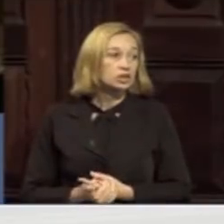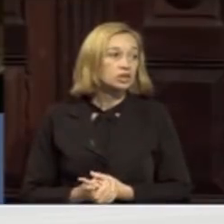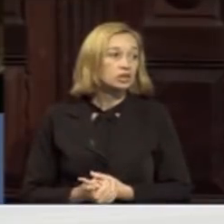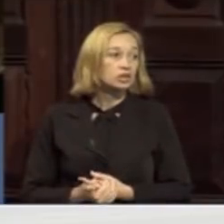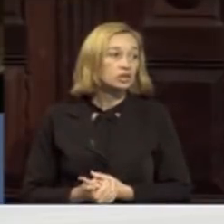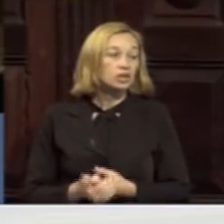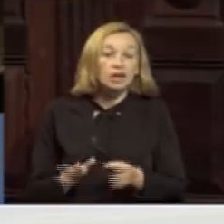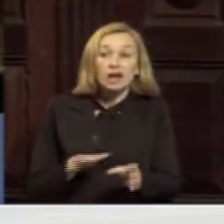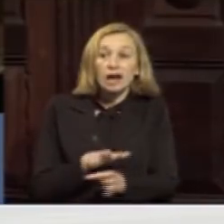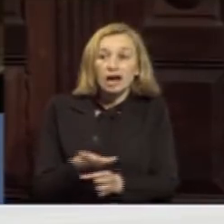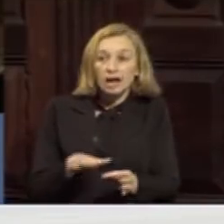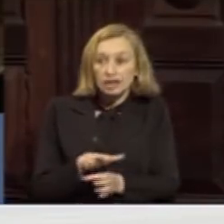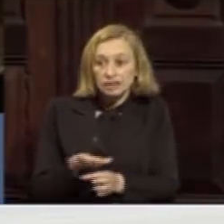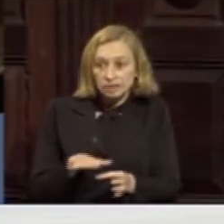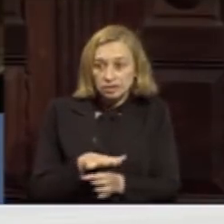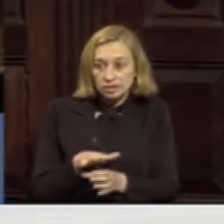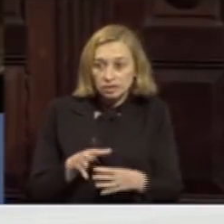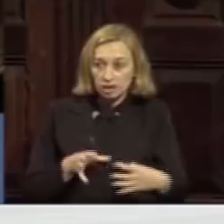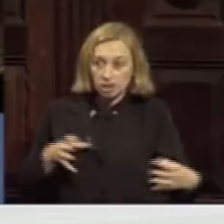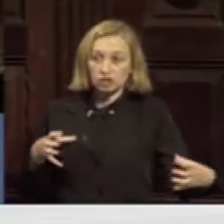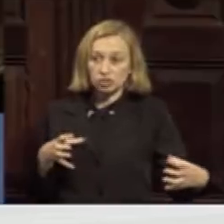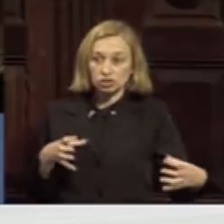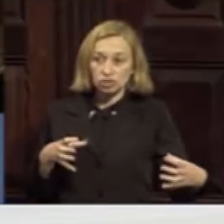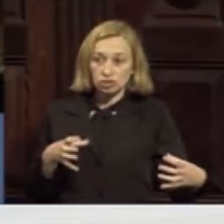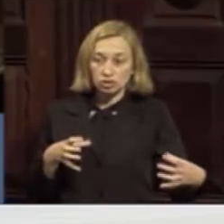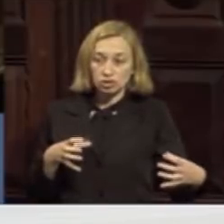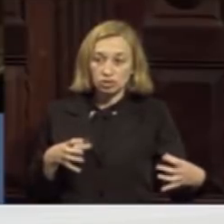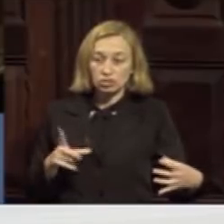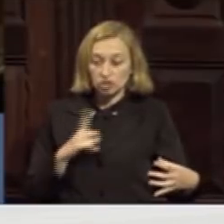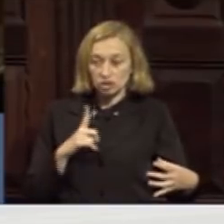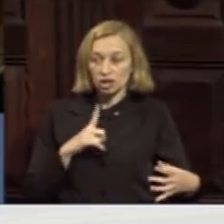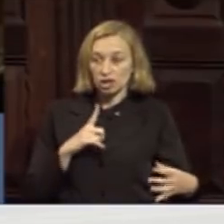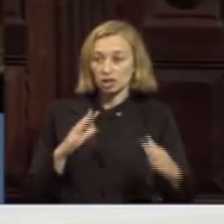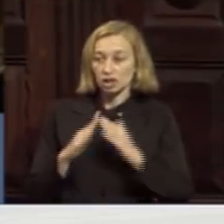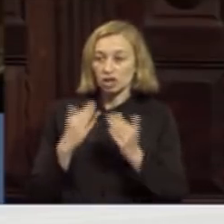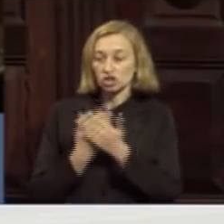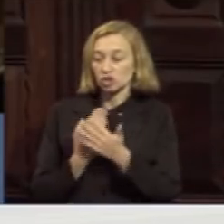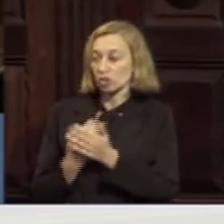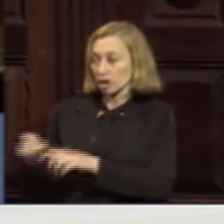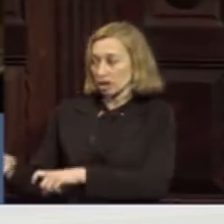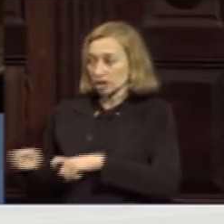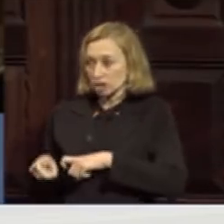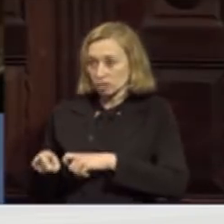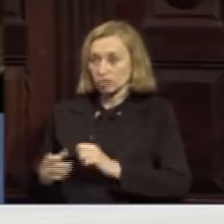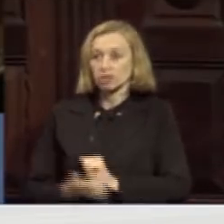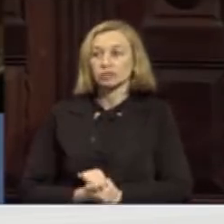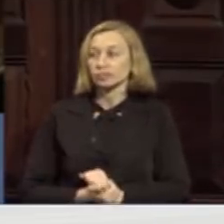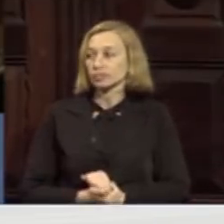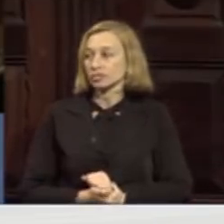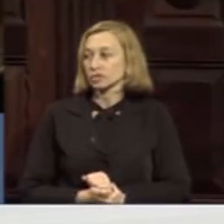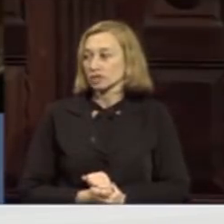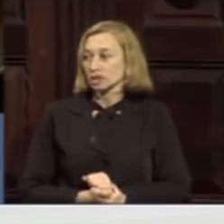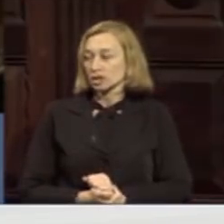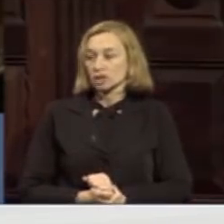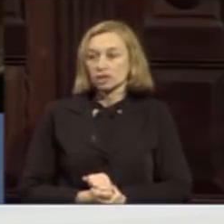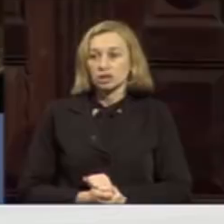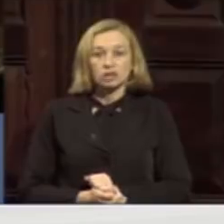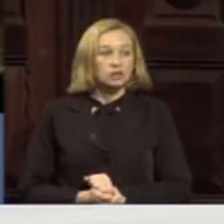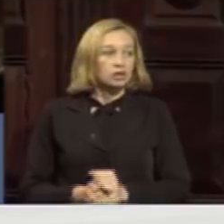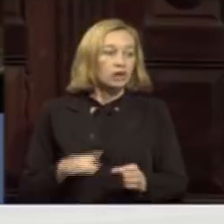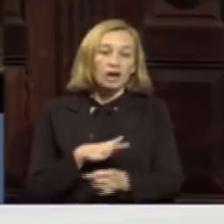da área, da grande área onde se situa o Colégio Agrícola Antônio Sarlo, porque é uma área que pertence